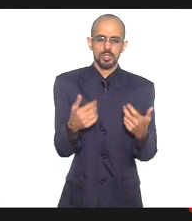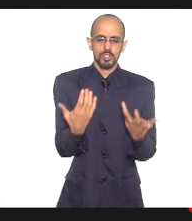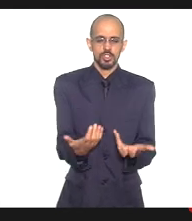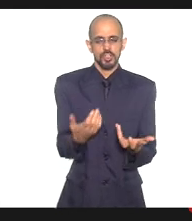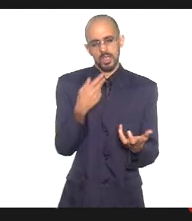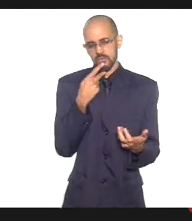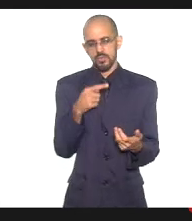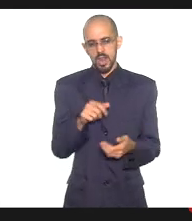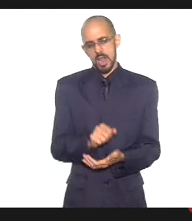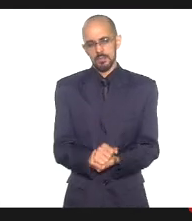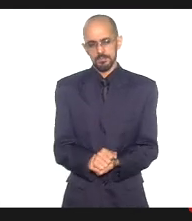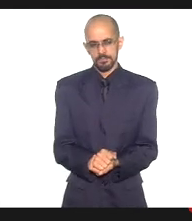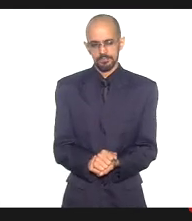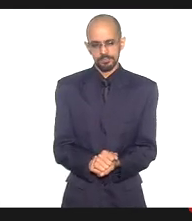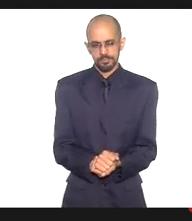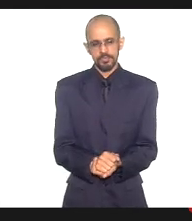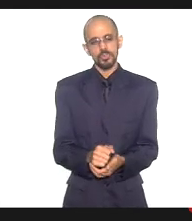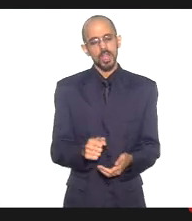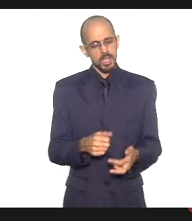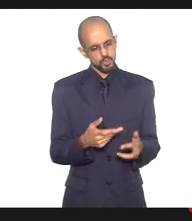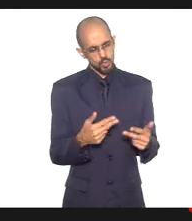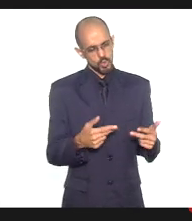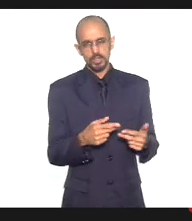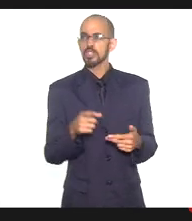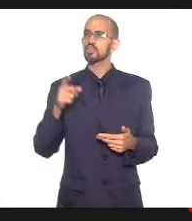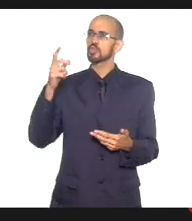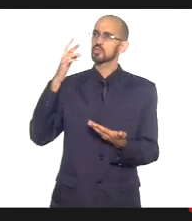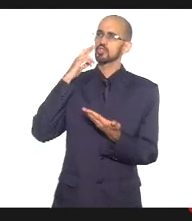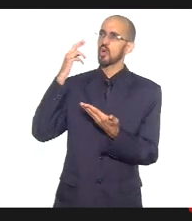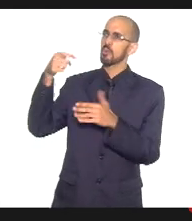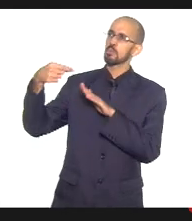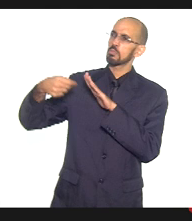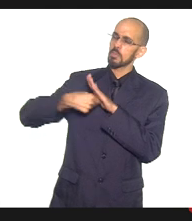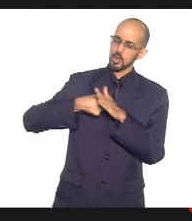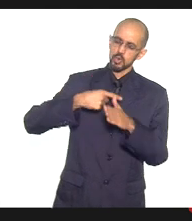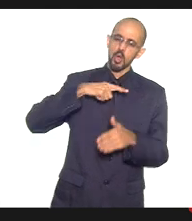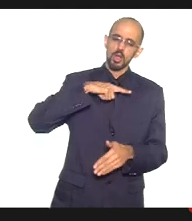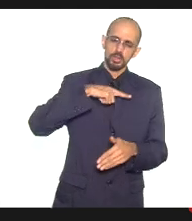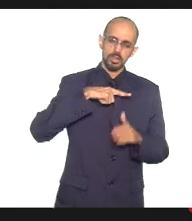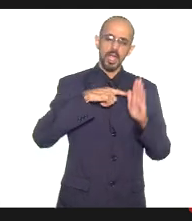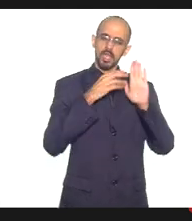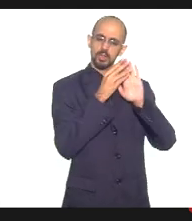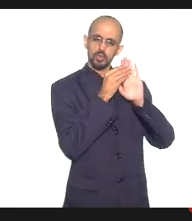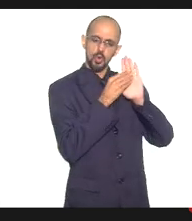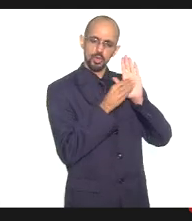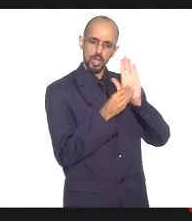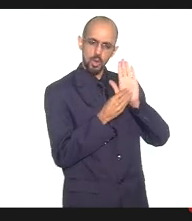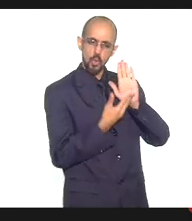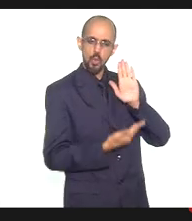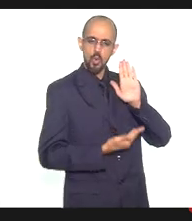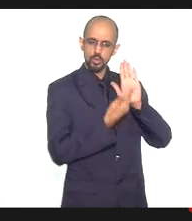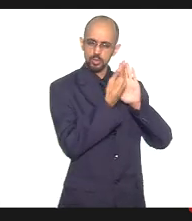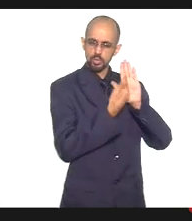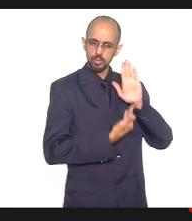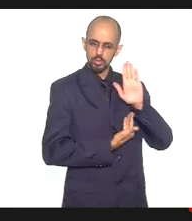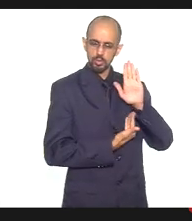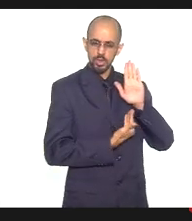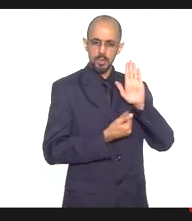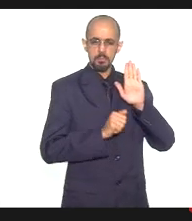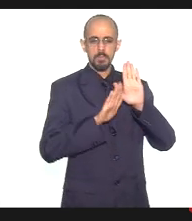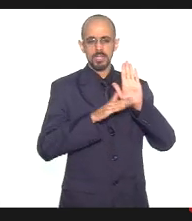mencionou, está incluso aqui todos os elementos que o senhor solicitou dentro do ofício, enfim, então eu vou passar muito